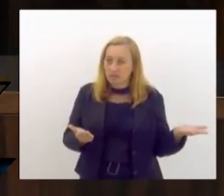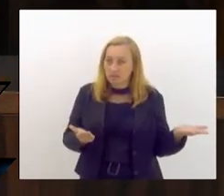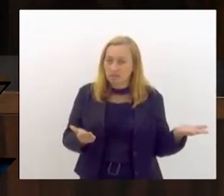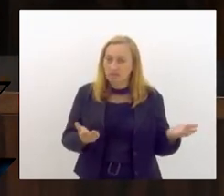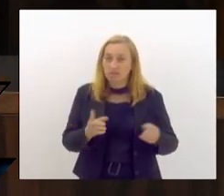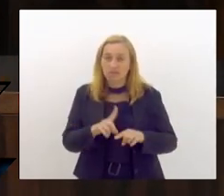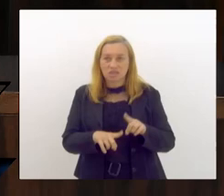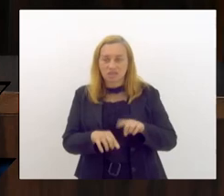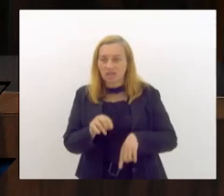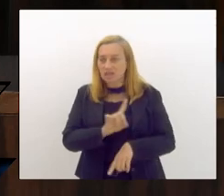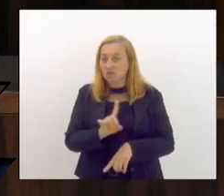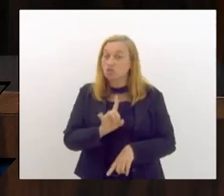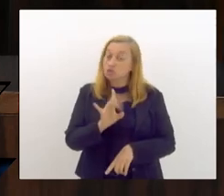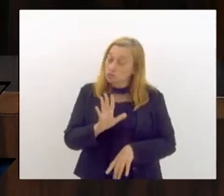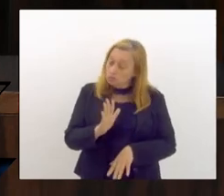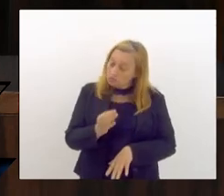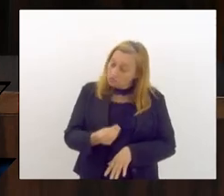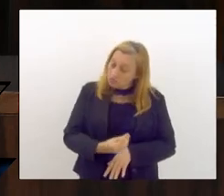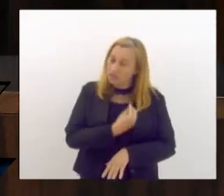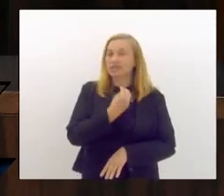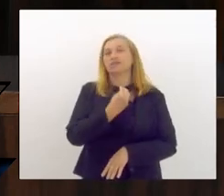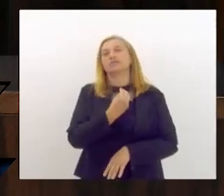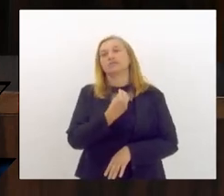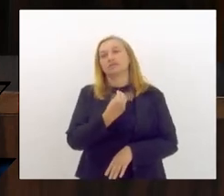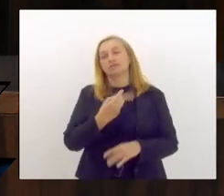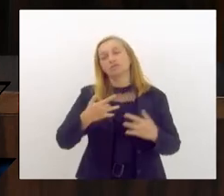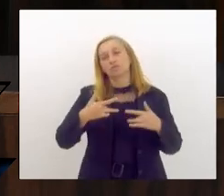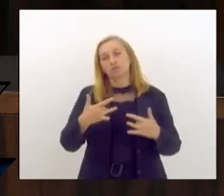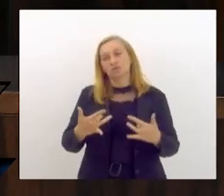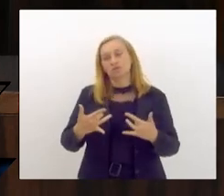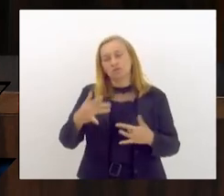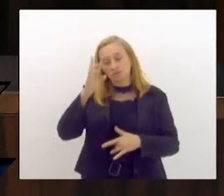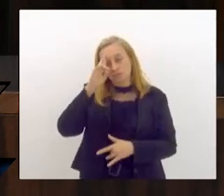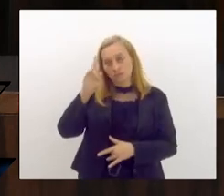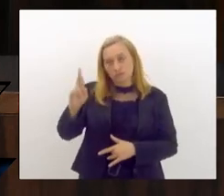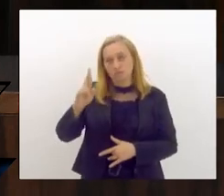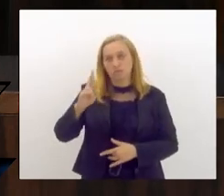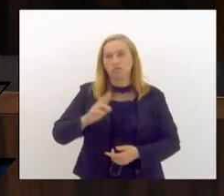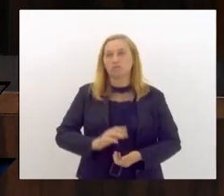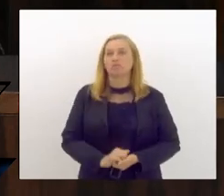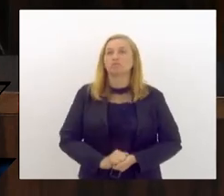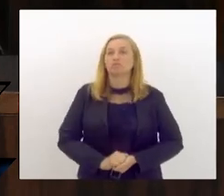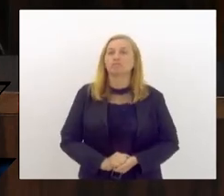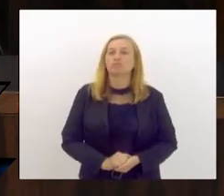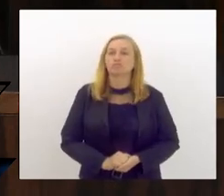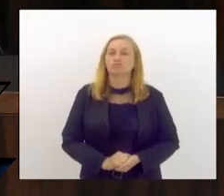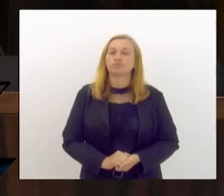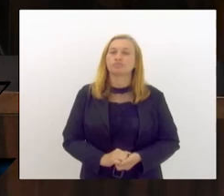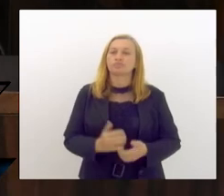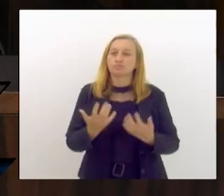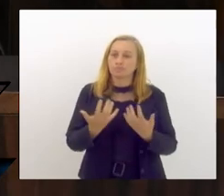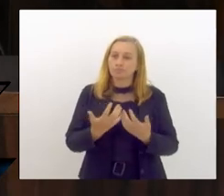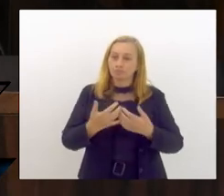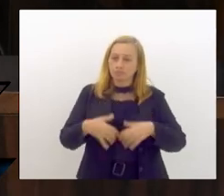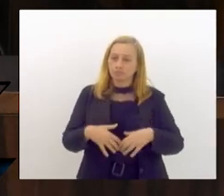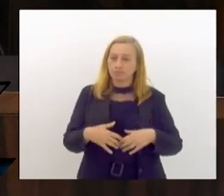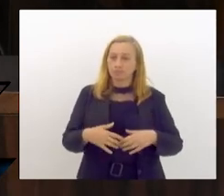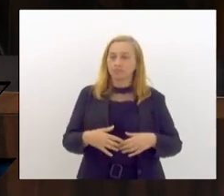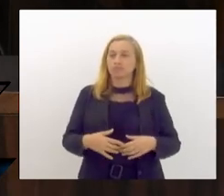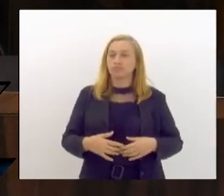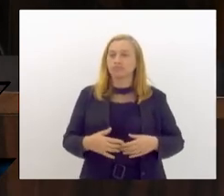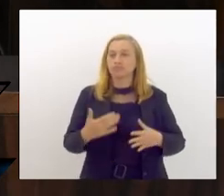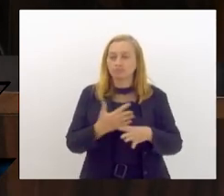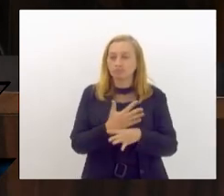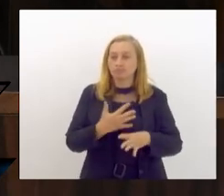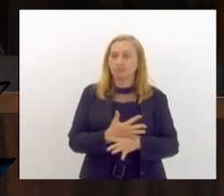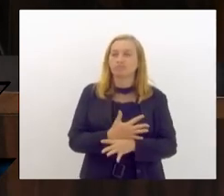materiais, mas de vidas ali. E me solidarizo com Vossa Excelência, que é ali petropolitano, e é uma cidade que